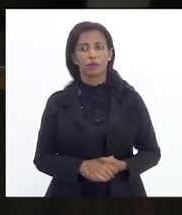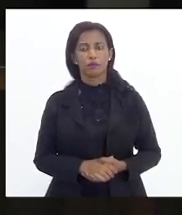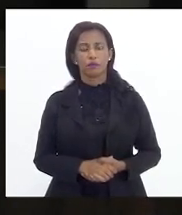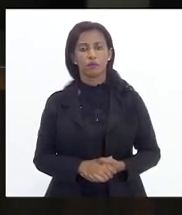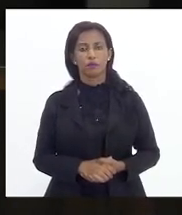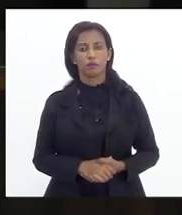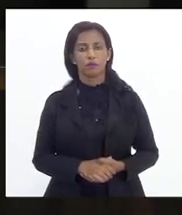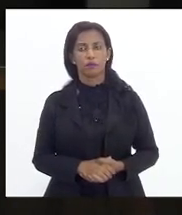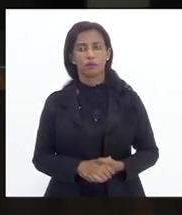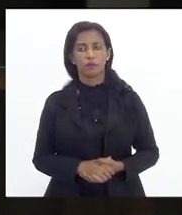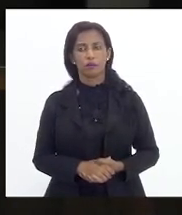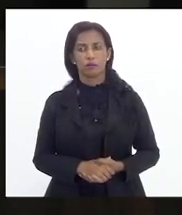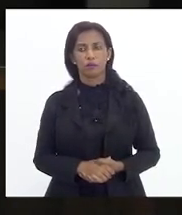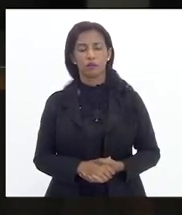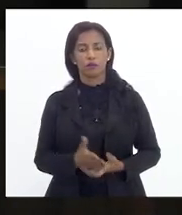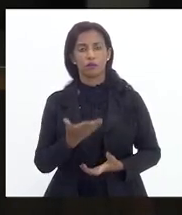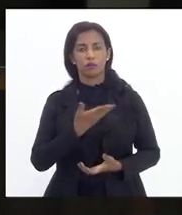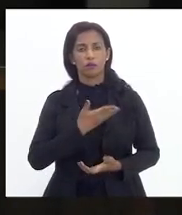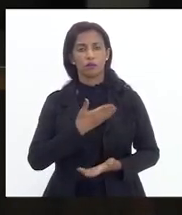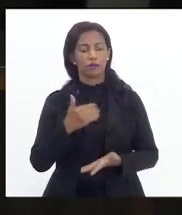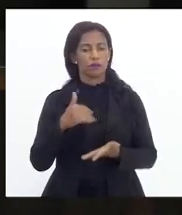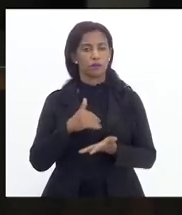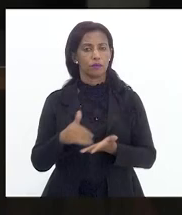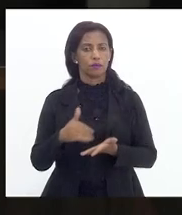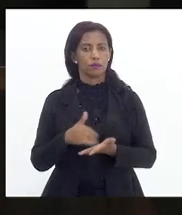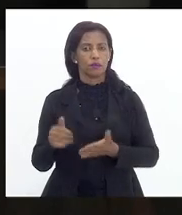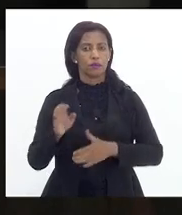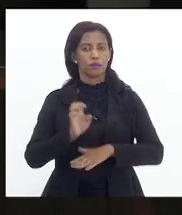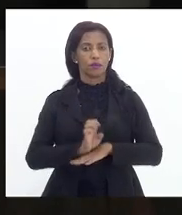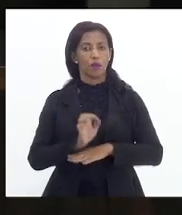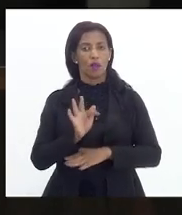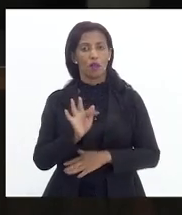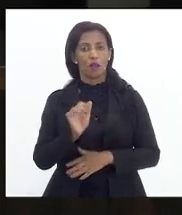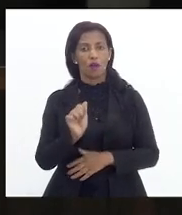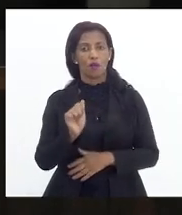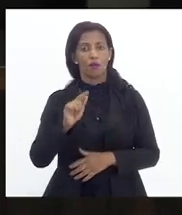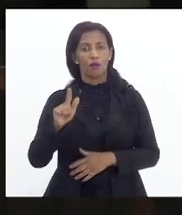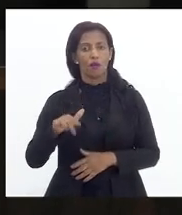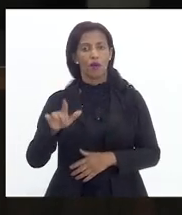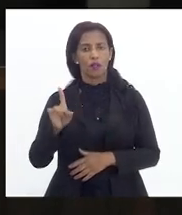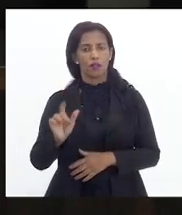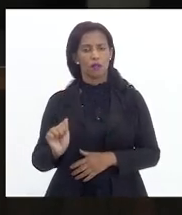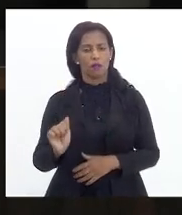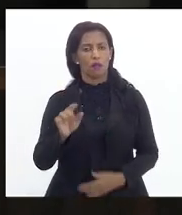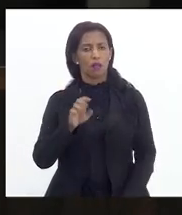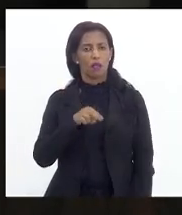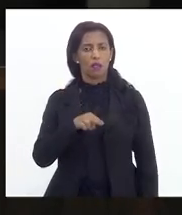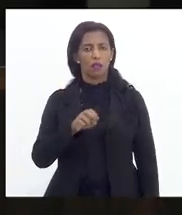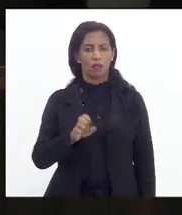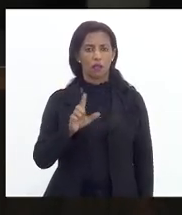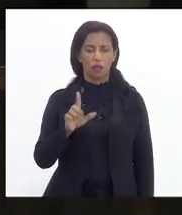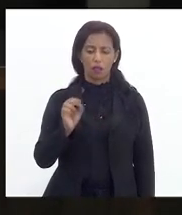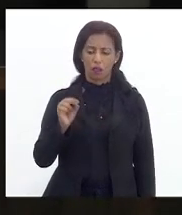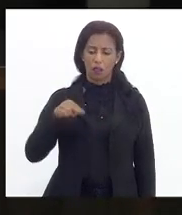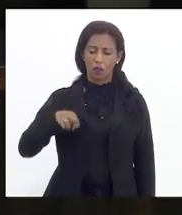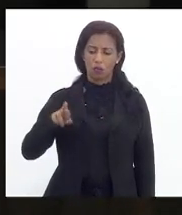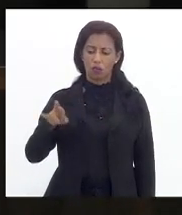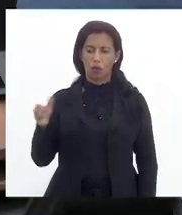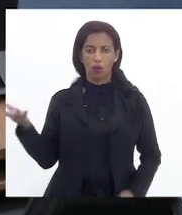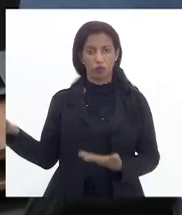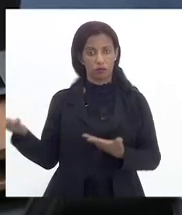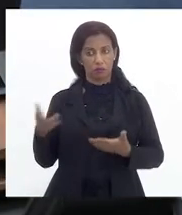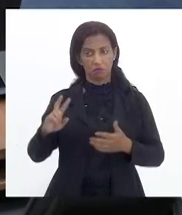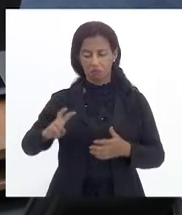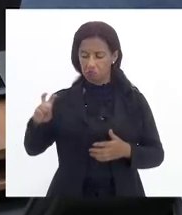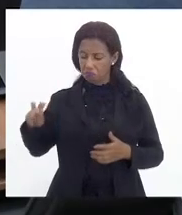e o amigo e secretário Estadual de fazenda Nelson Rocha para se dirigir à